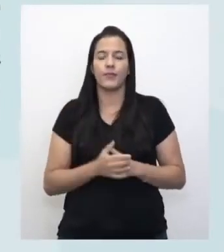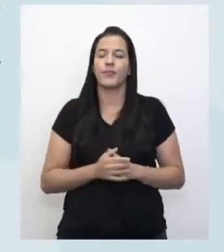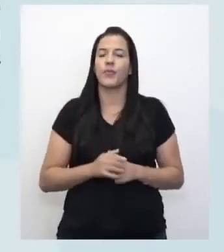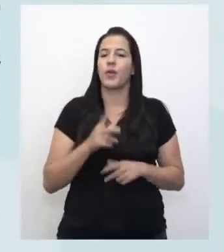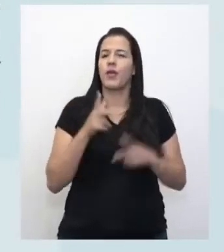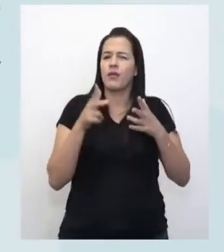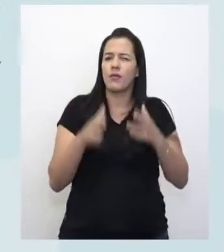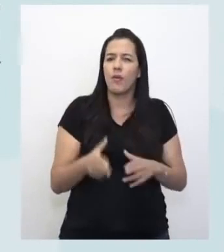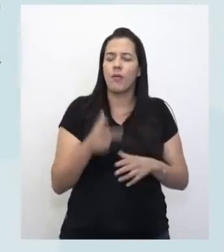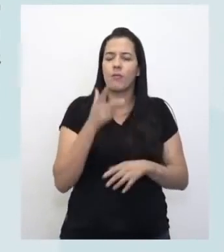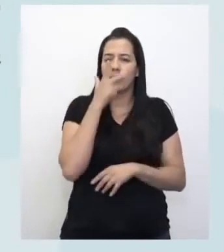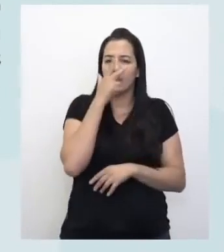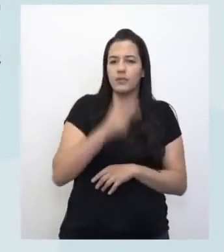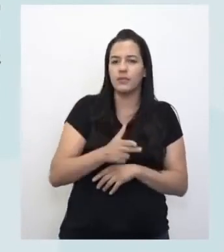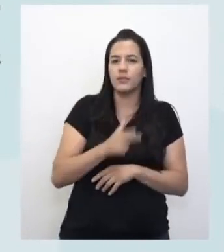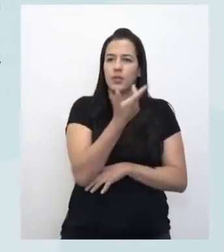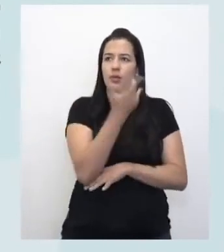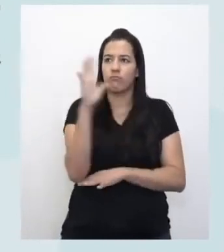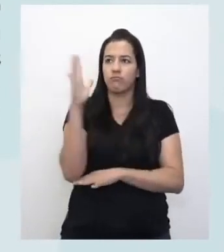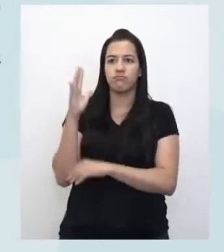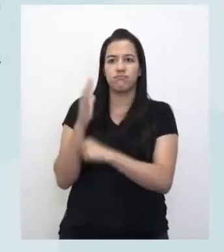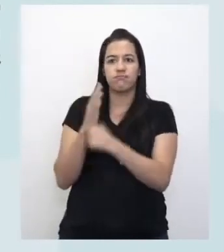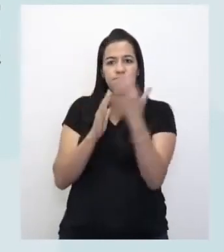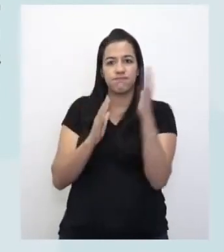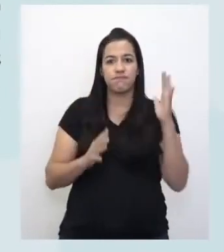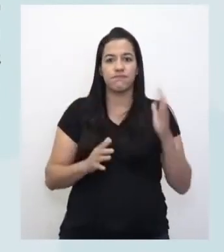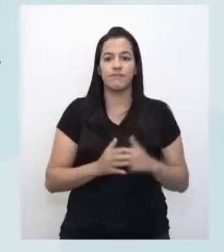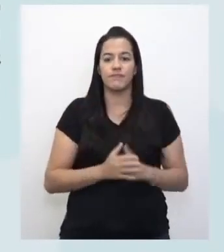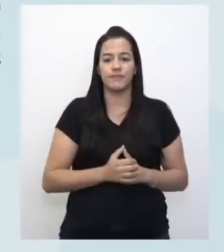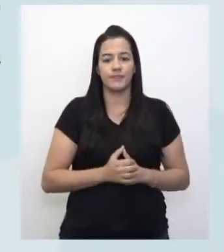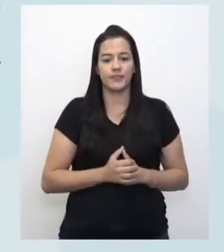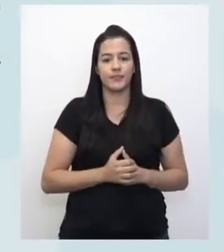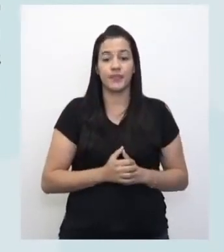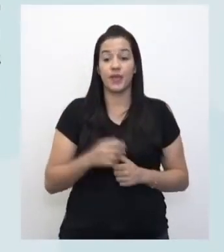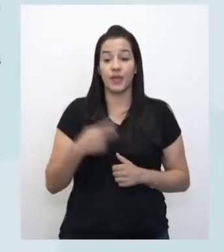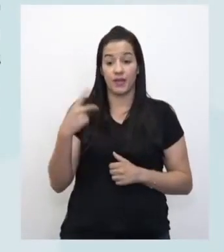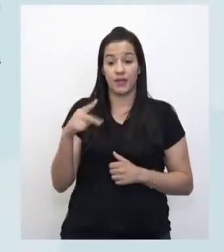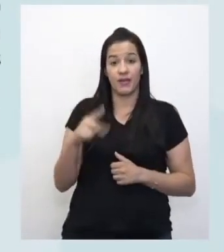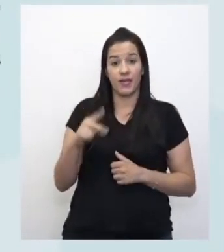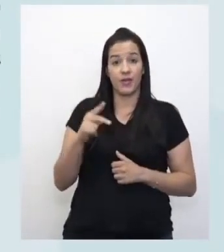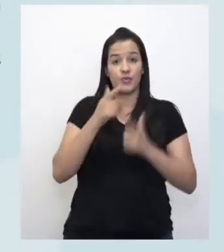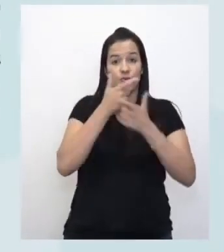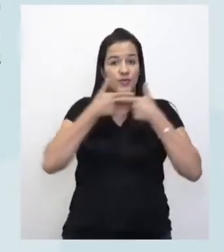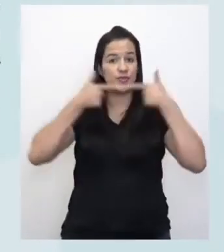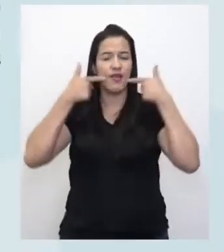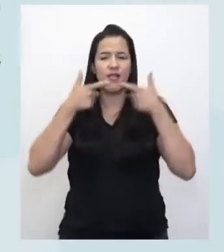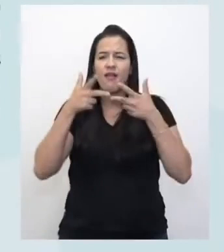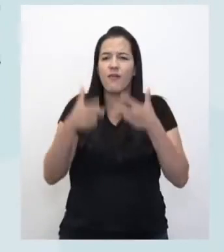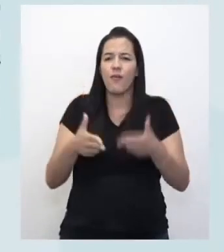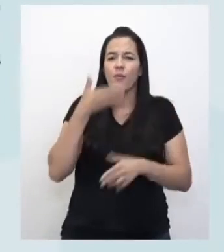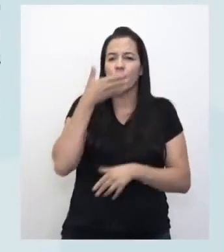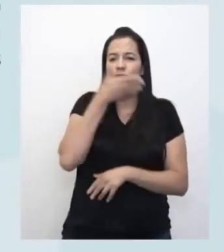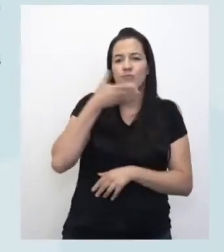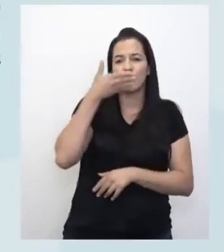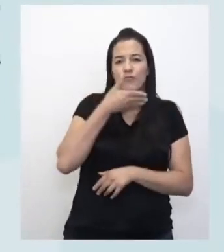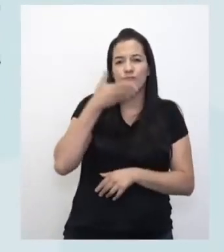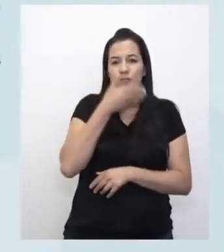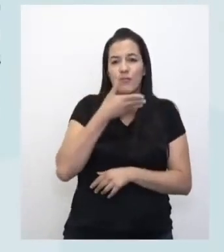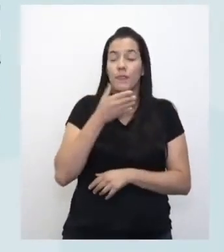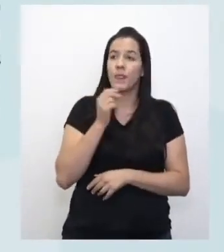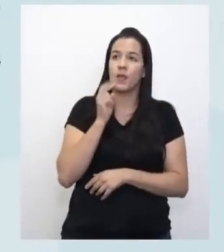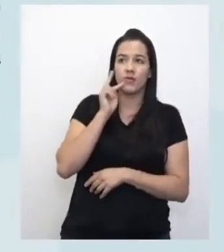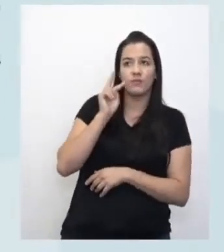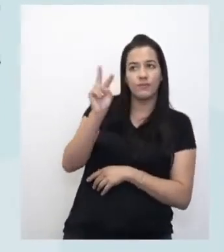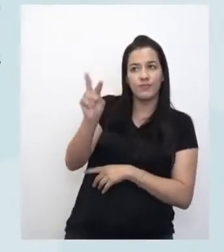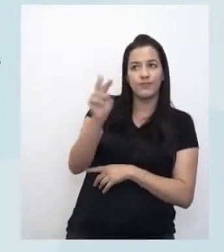palmeira. O favo da jati não era doce como seu sorriso, nem a baunilha recendia no bosque